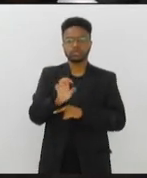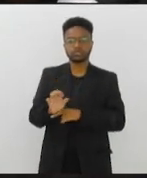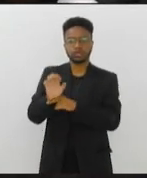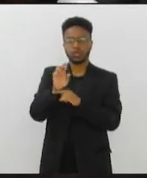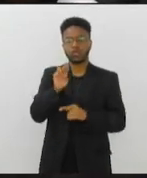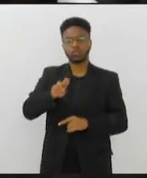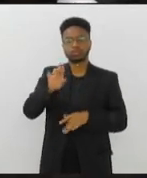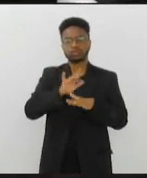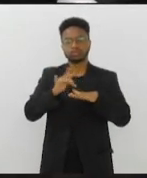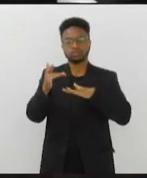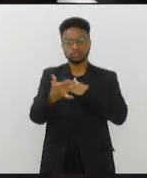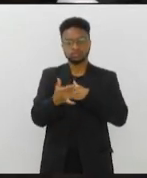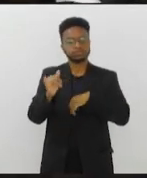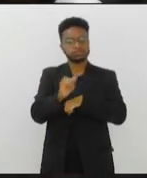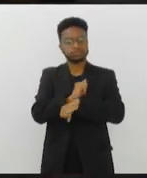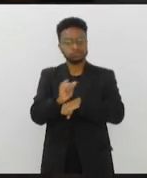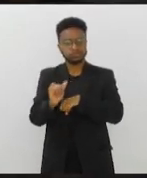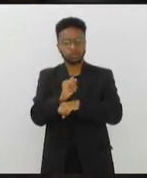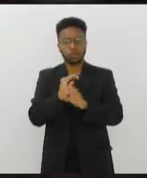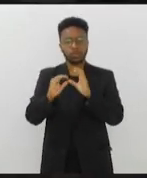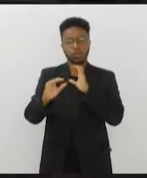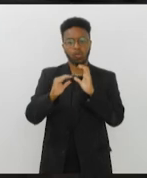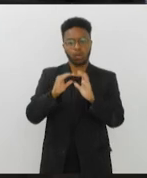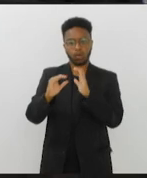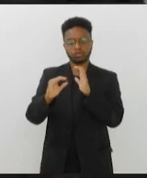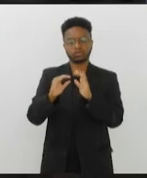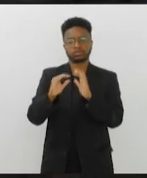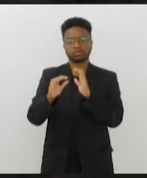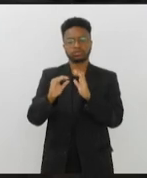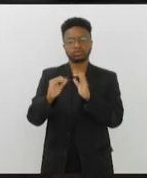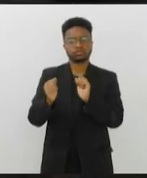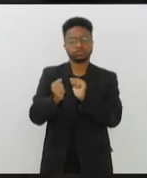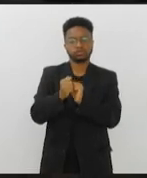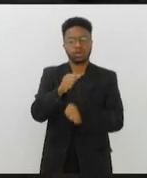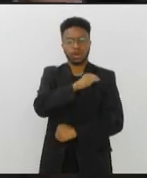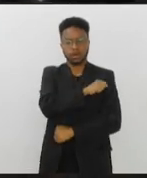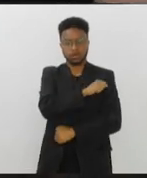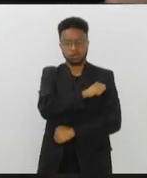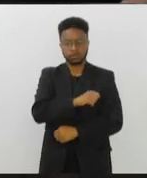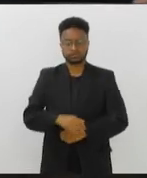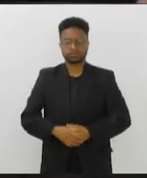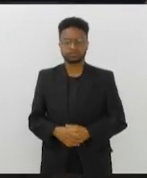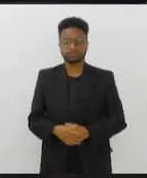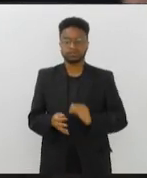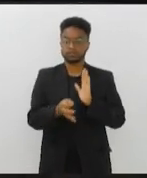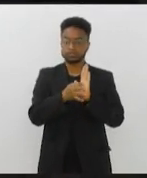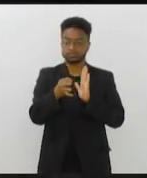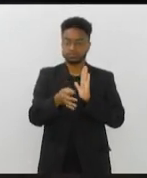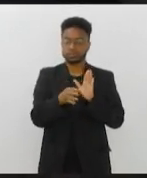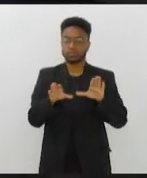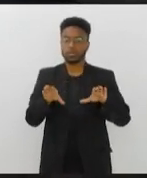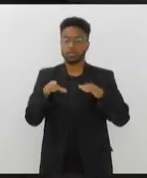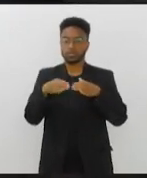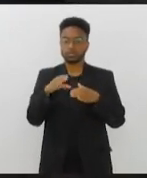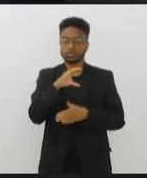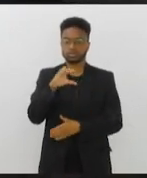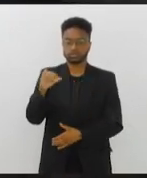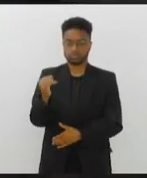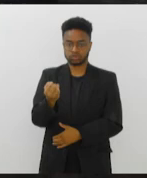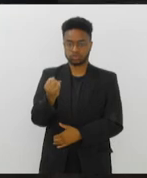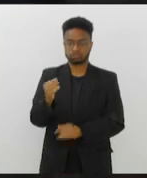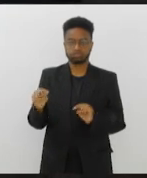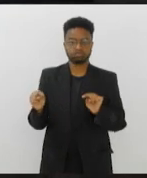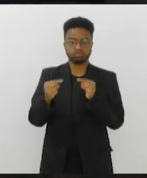redes sociais como ferramenta de comunicação com os estudantes. Pareceres das comissões de Constituição e Justiça